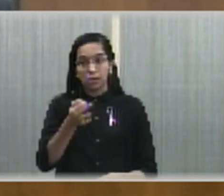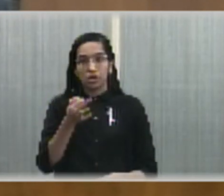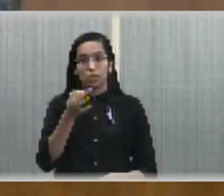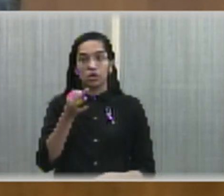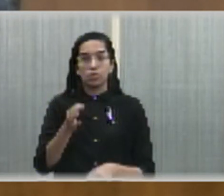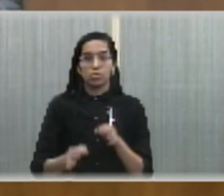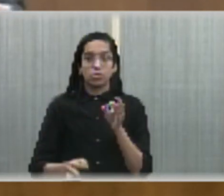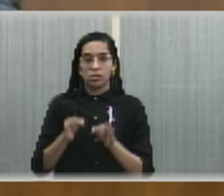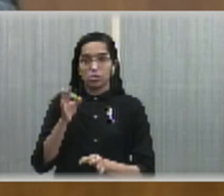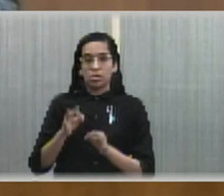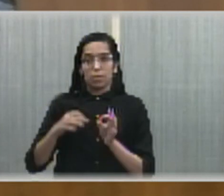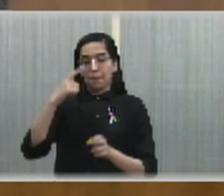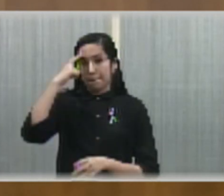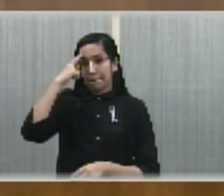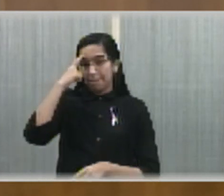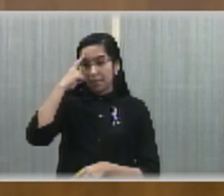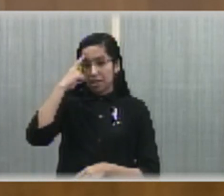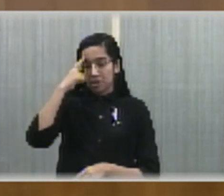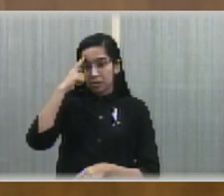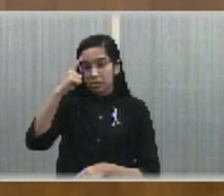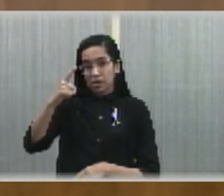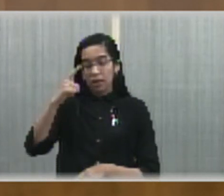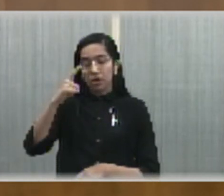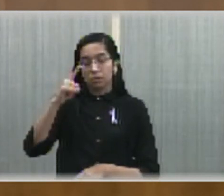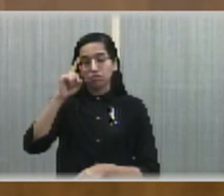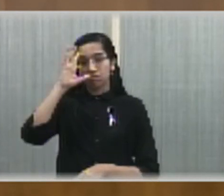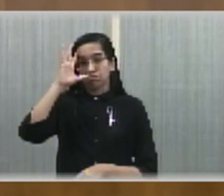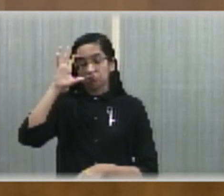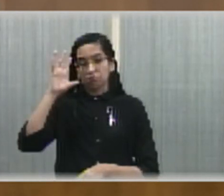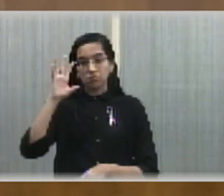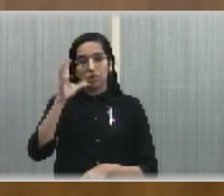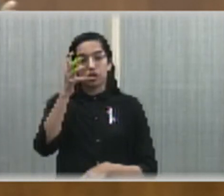analisar, pensar e decidir.